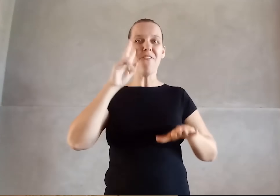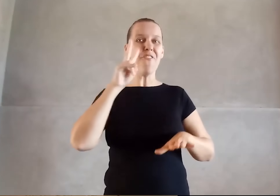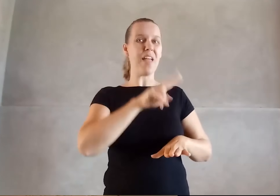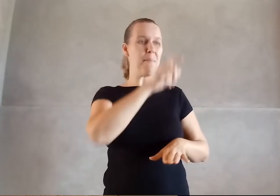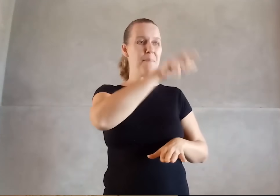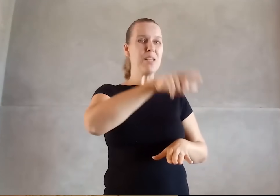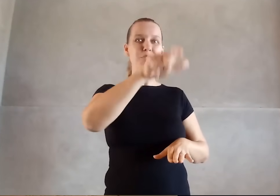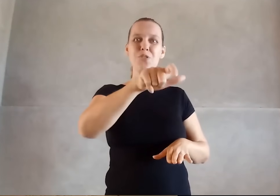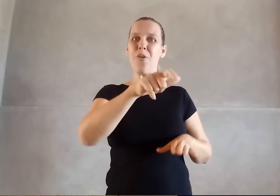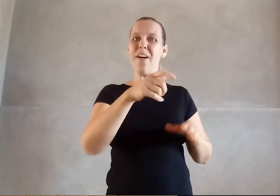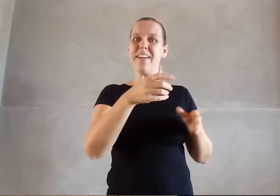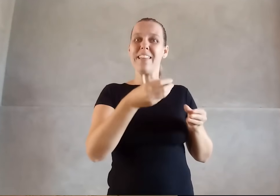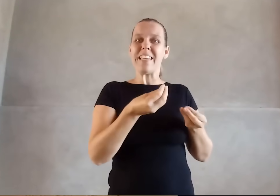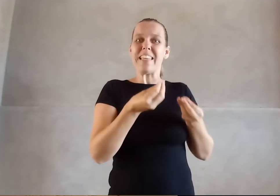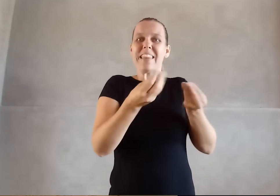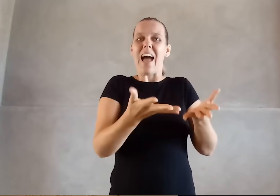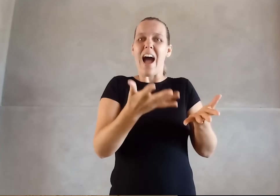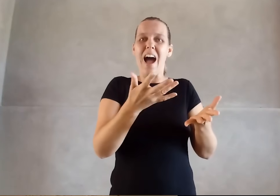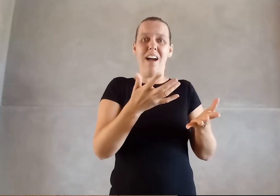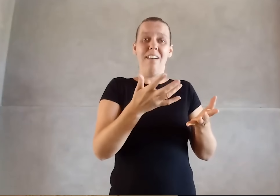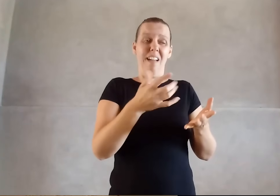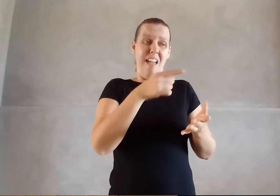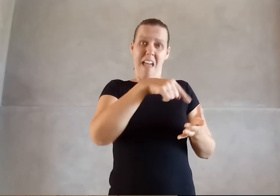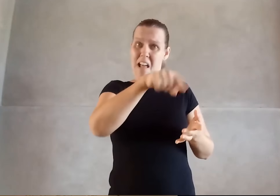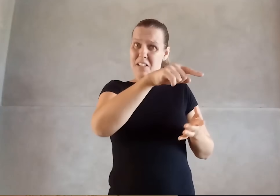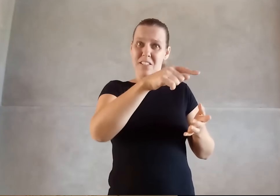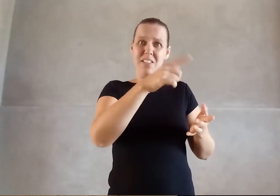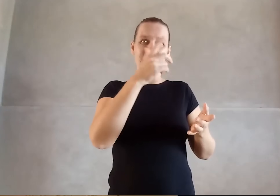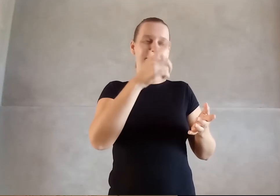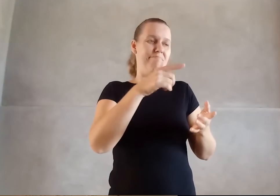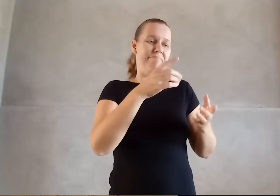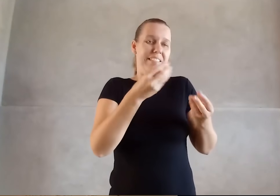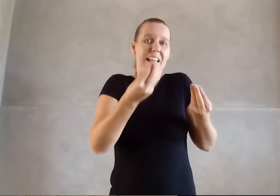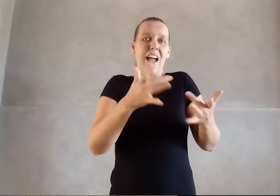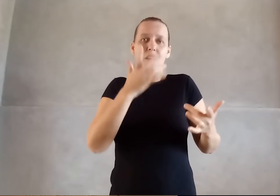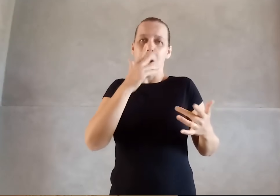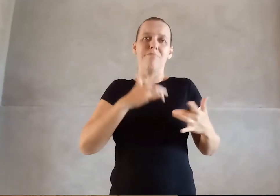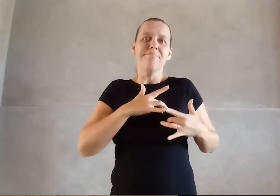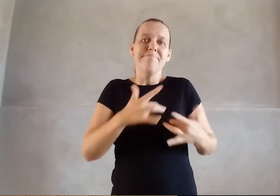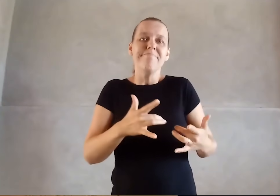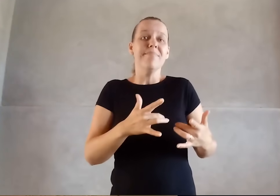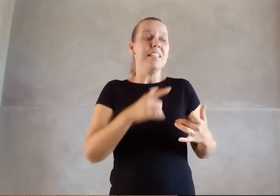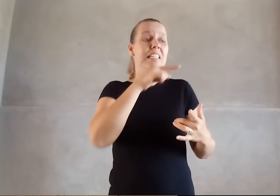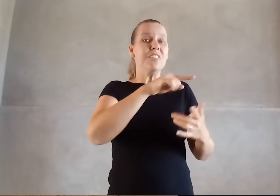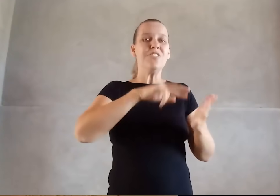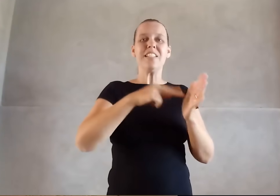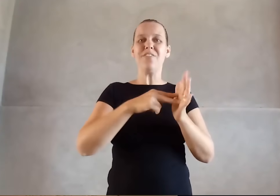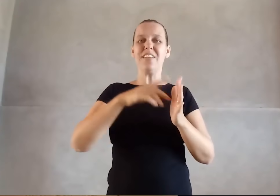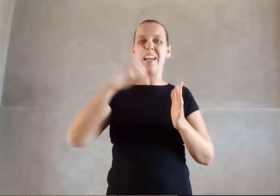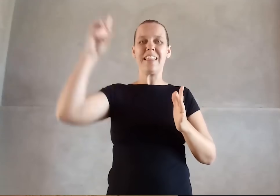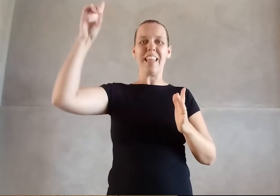dar, ela é essencialmente divina. Não é? Por isso que você vê pessoas que dão e elas talvez nem